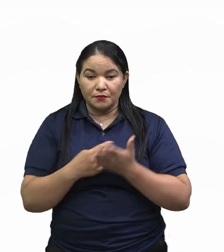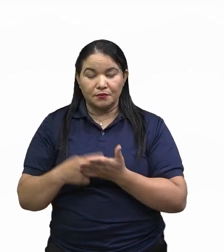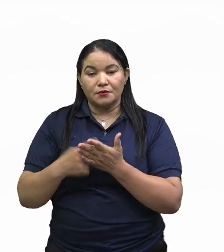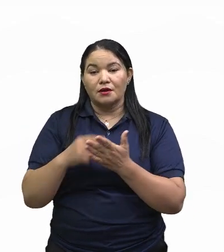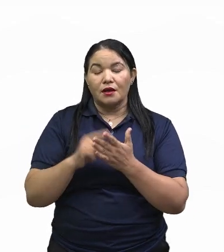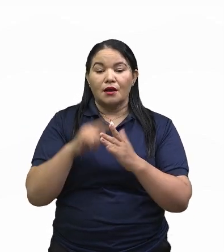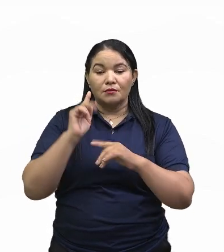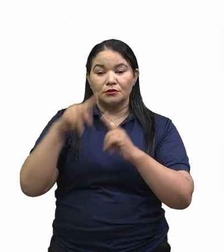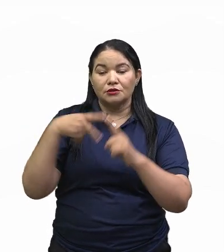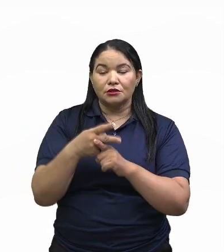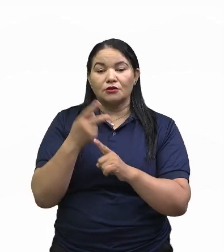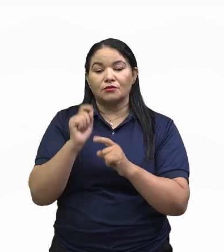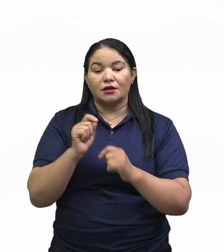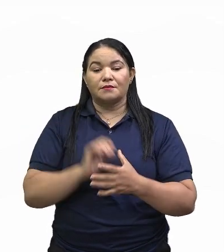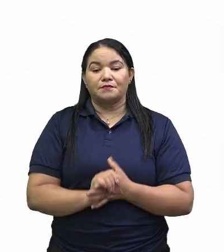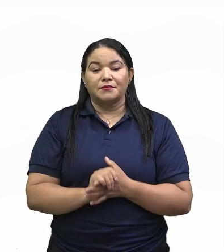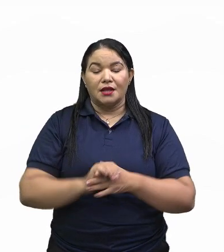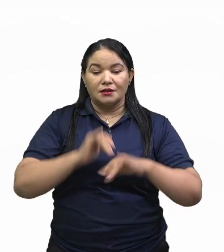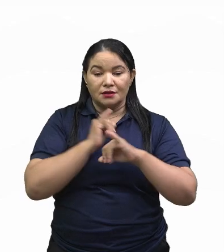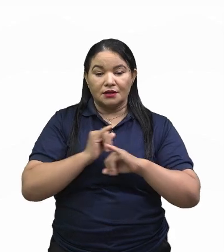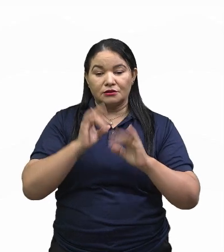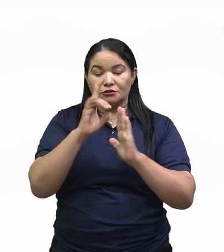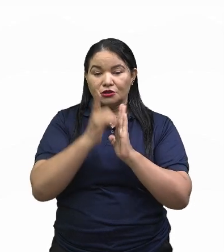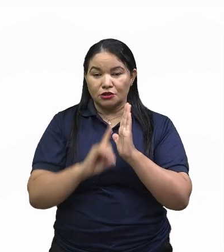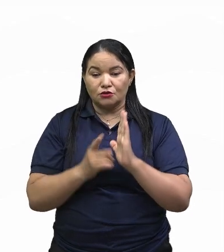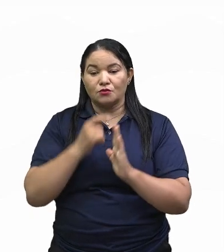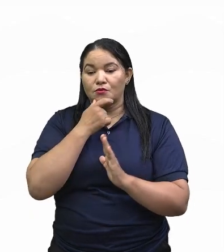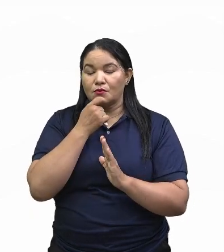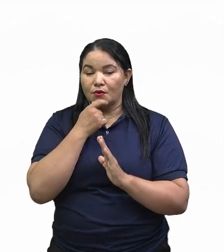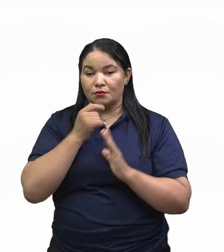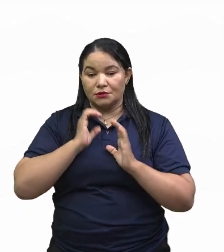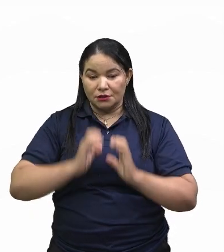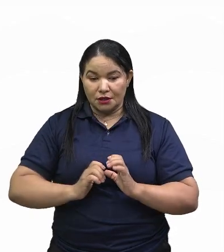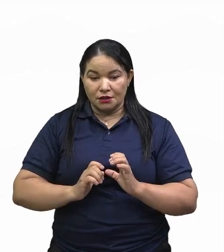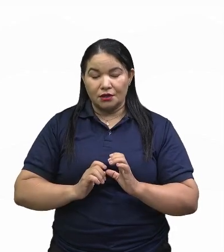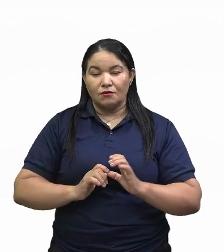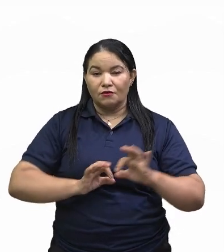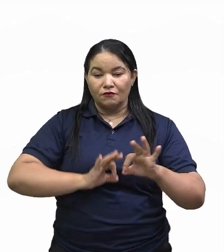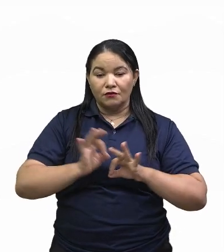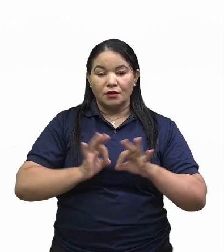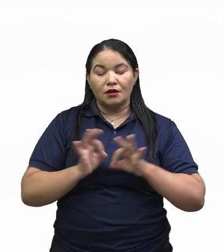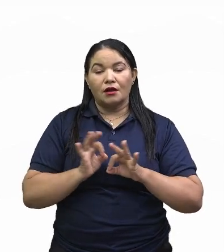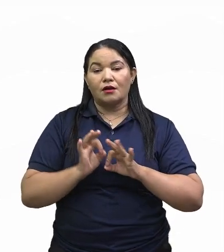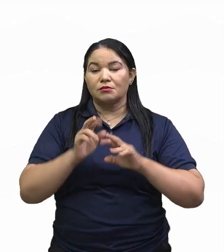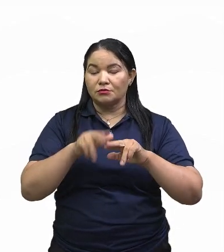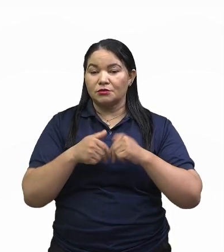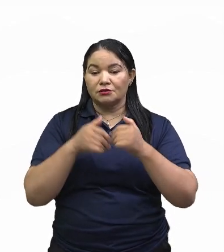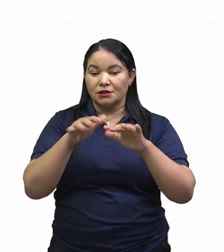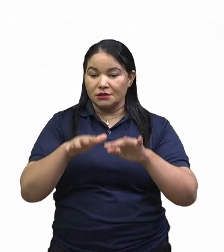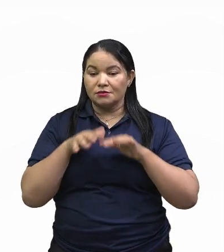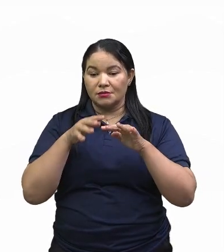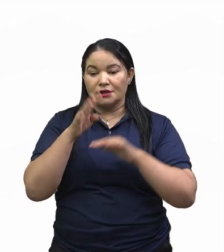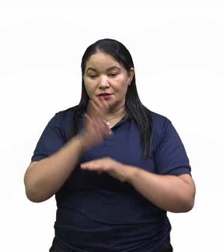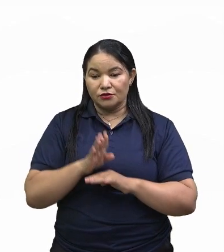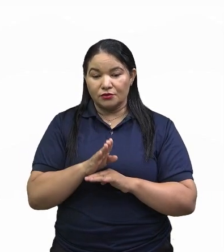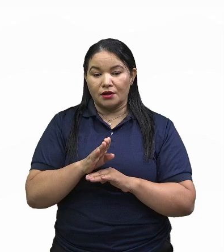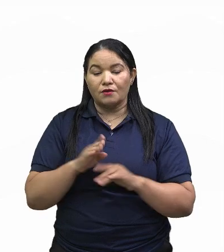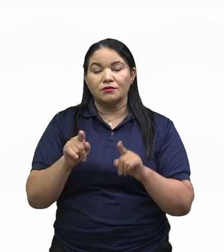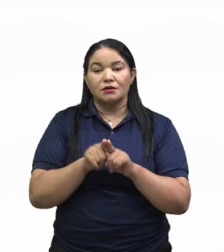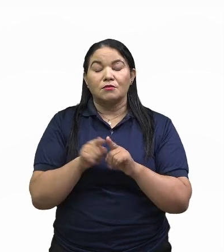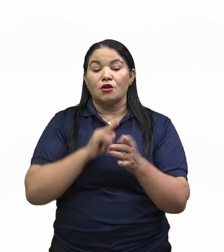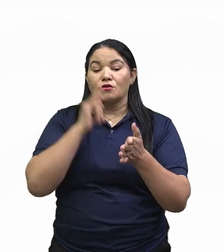posteriores, a Declaração dos Direitos do Homem e do Cidadão, que foi elaborada pela Assembleia Nacional, e